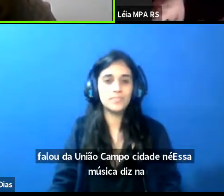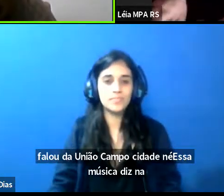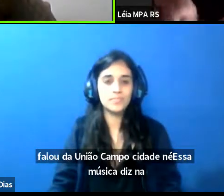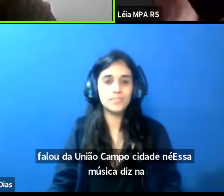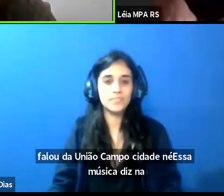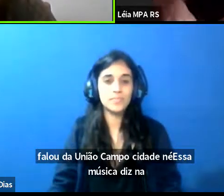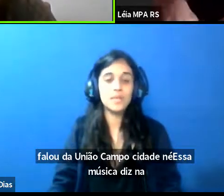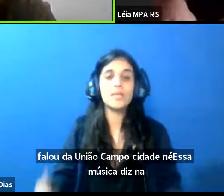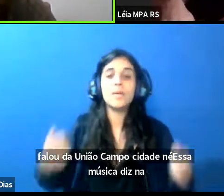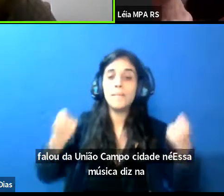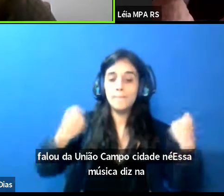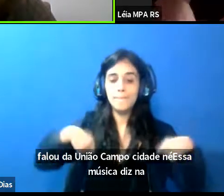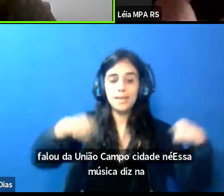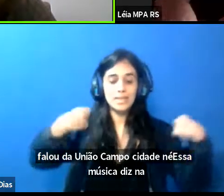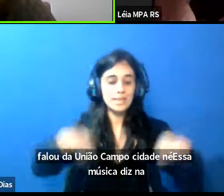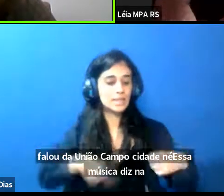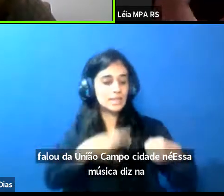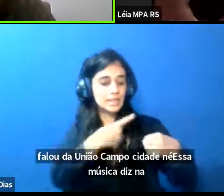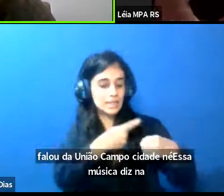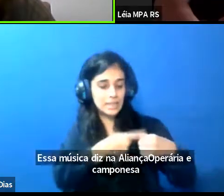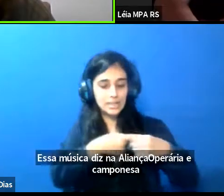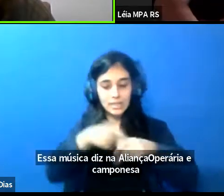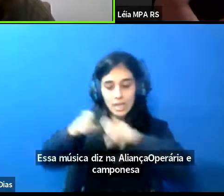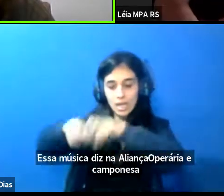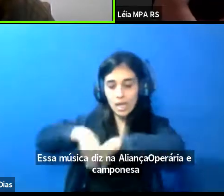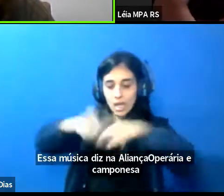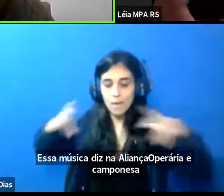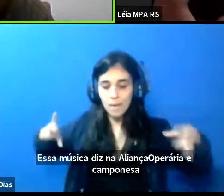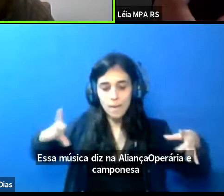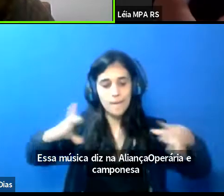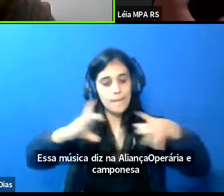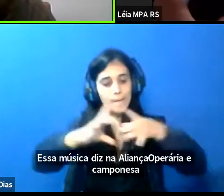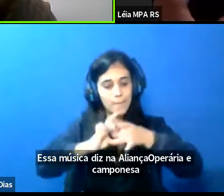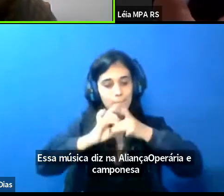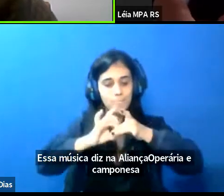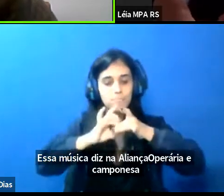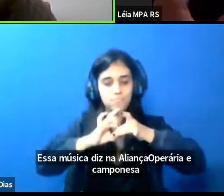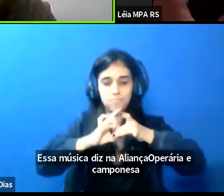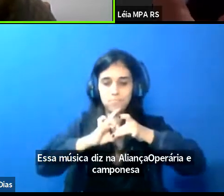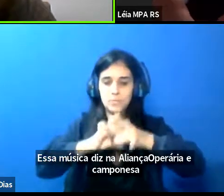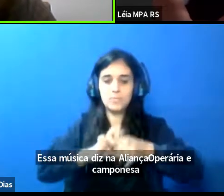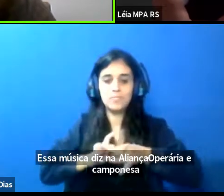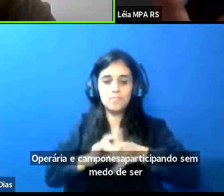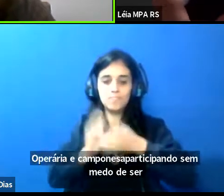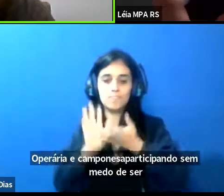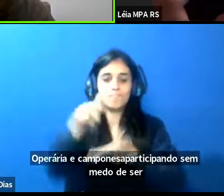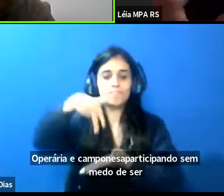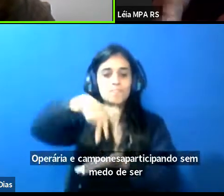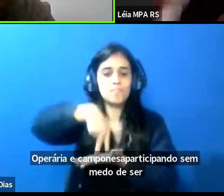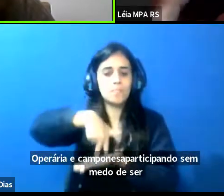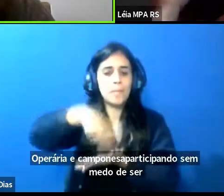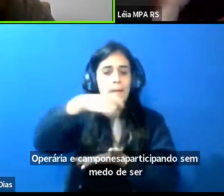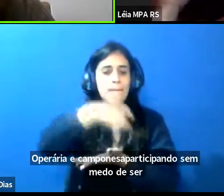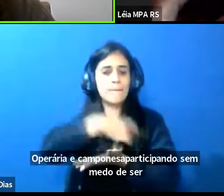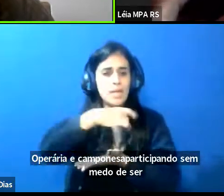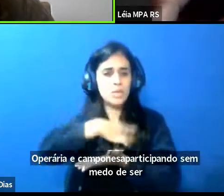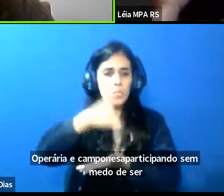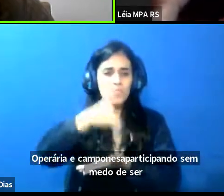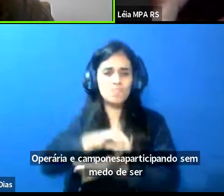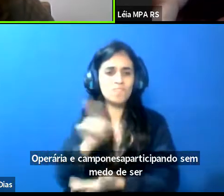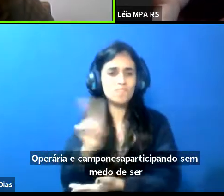camponesa, participando sem medo de ser mulher, pois a vitória será nossa